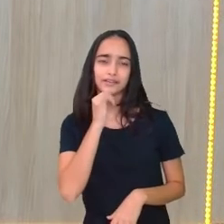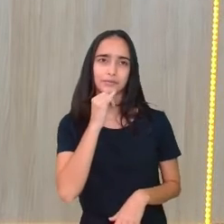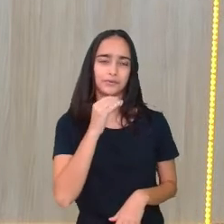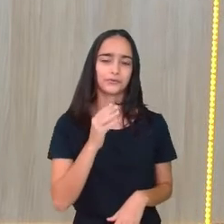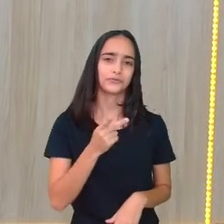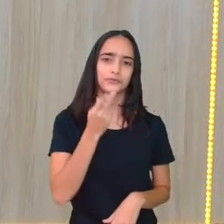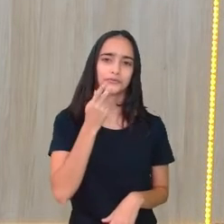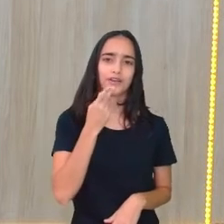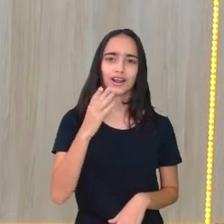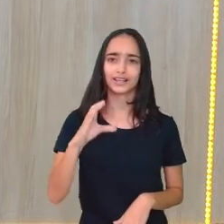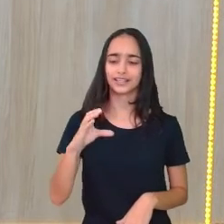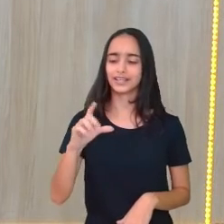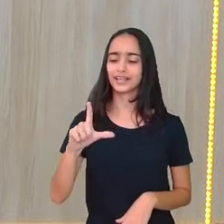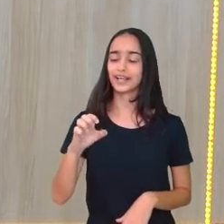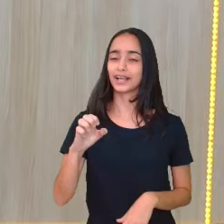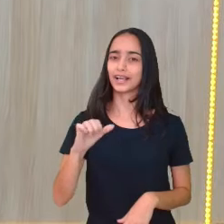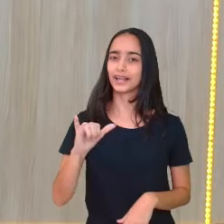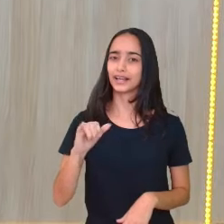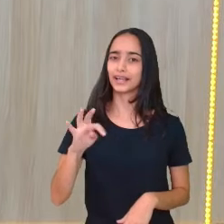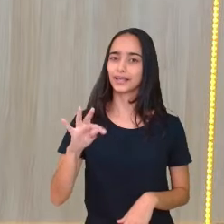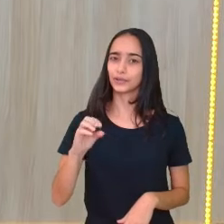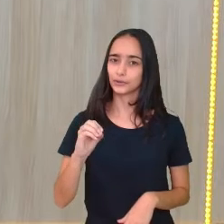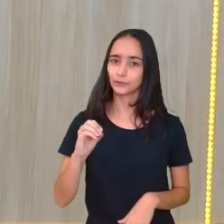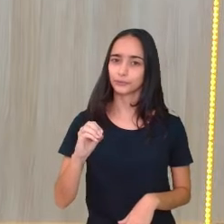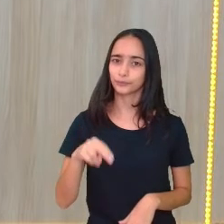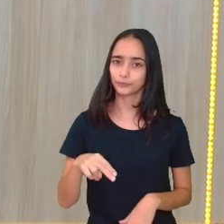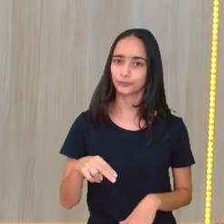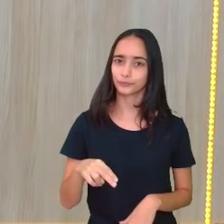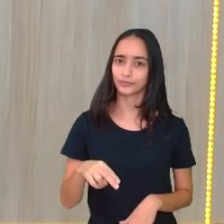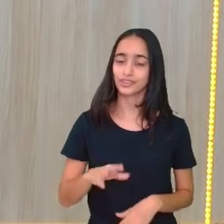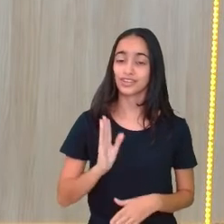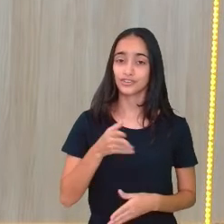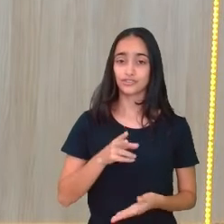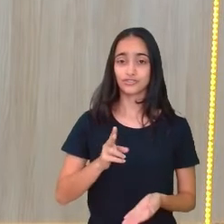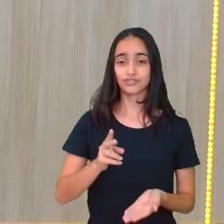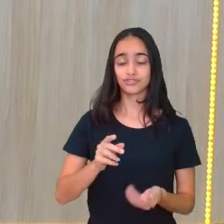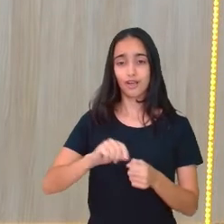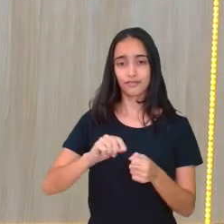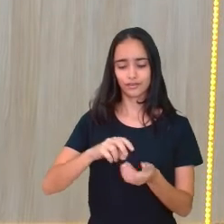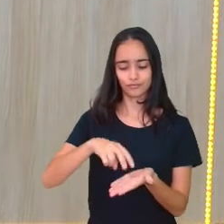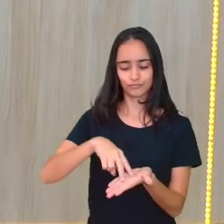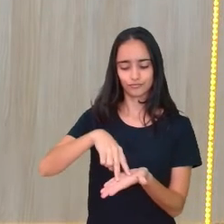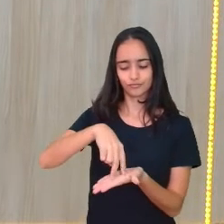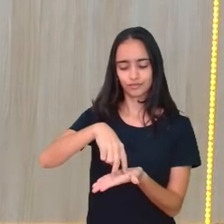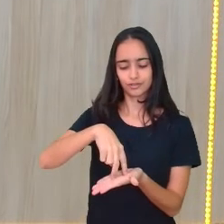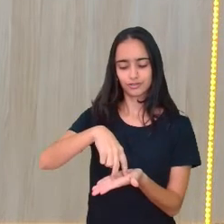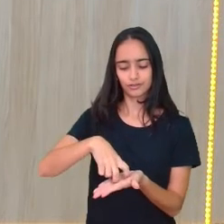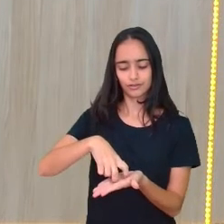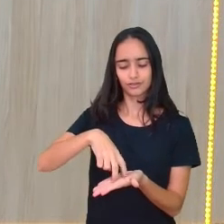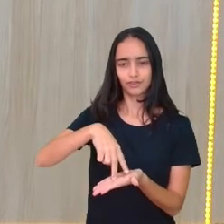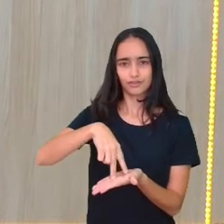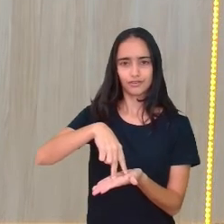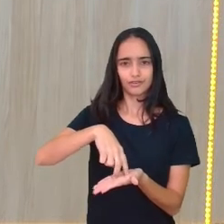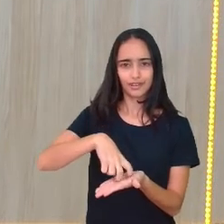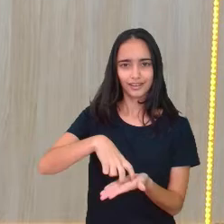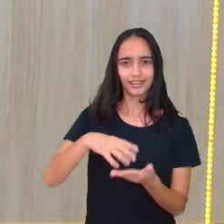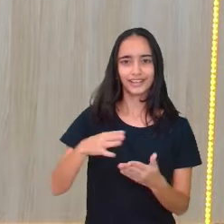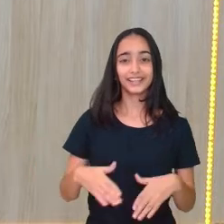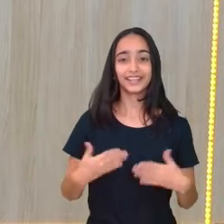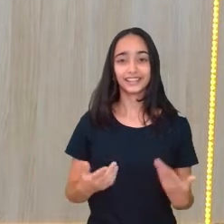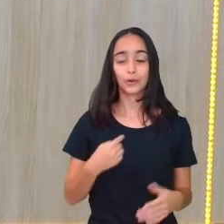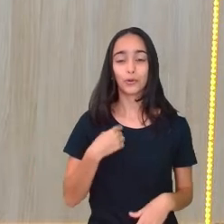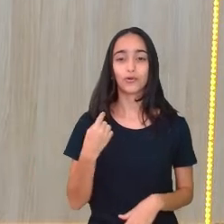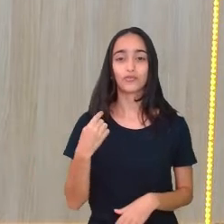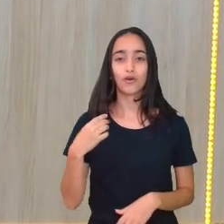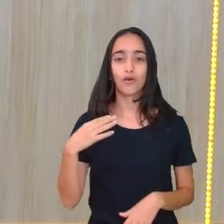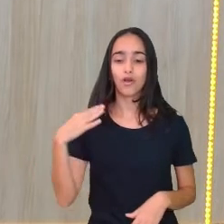o banco. Cleiton já está fazendo lá um agachamento sem banco perfeitamente. E aí eu vou aumentar, né, ali